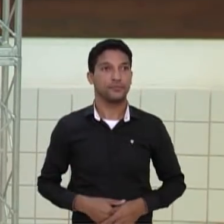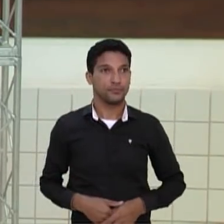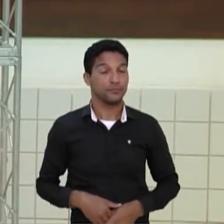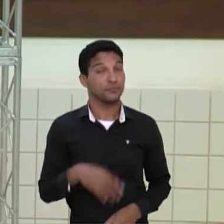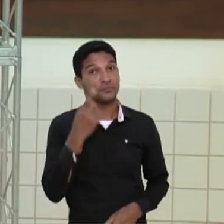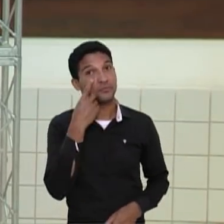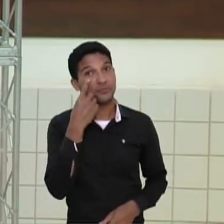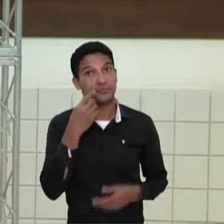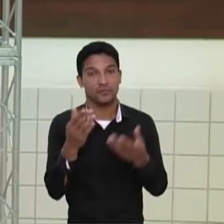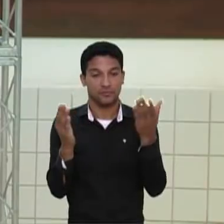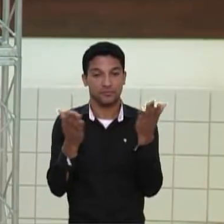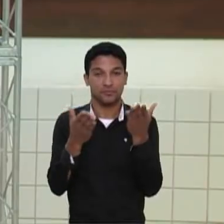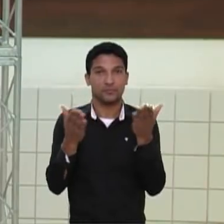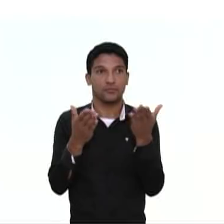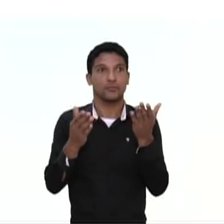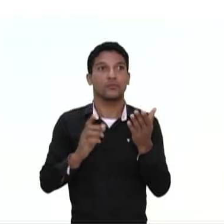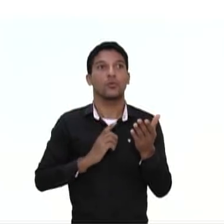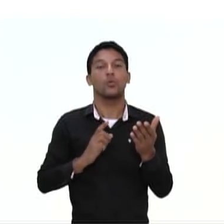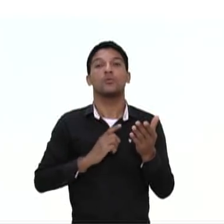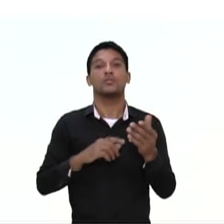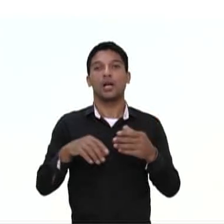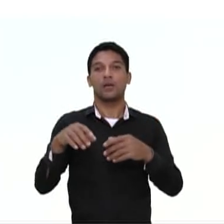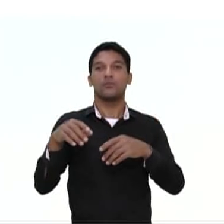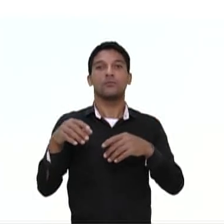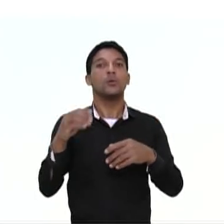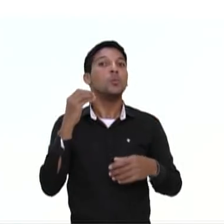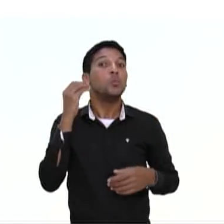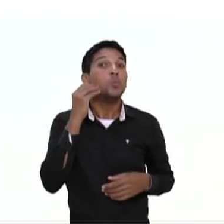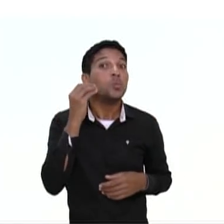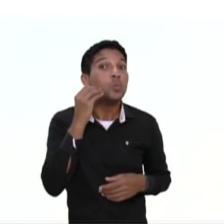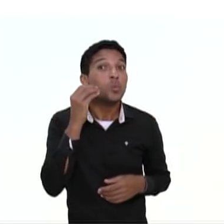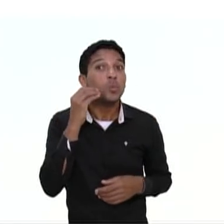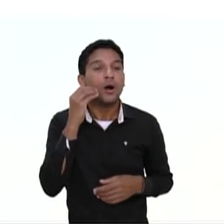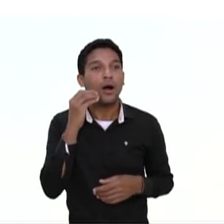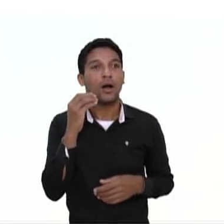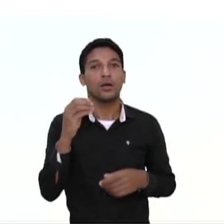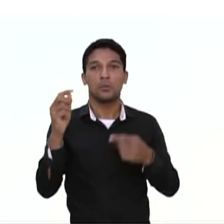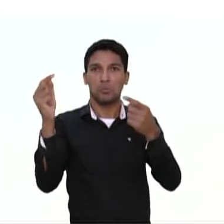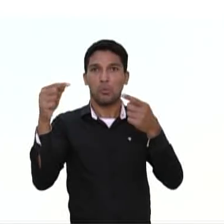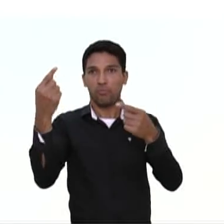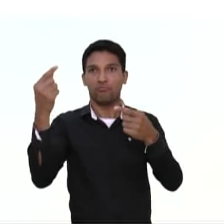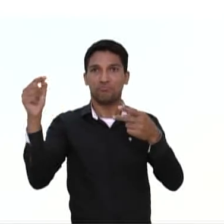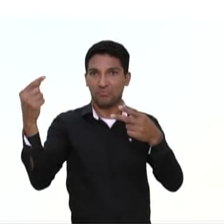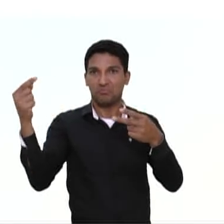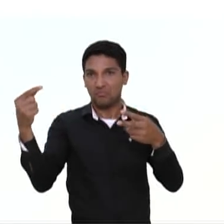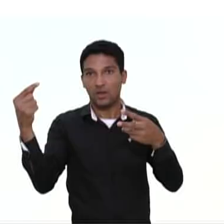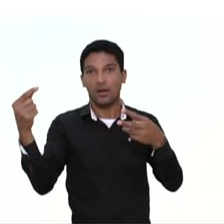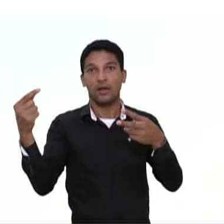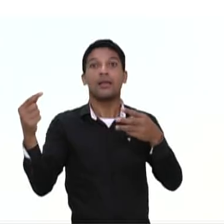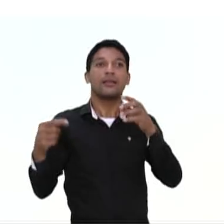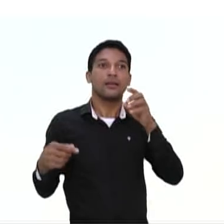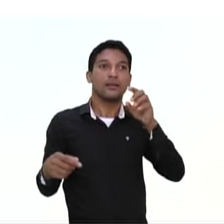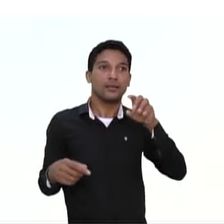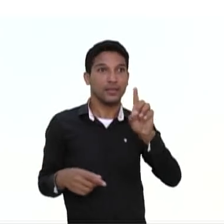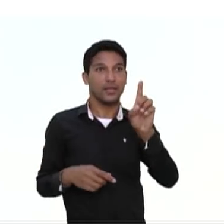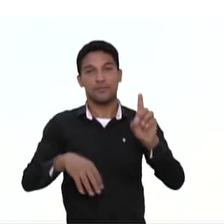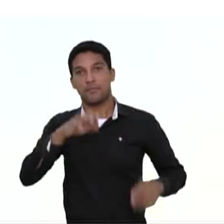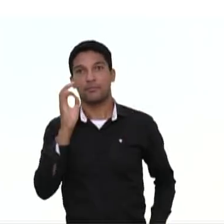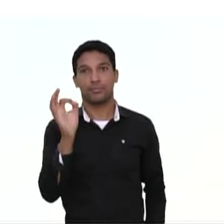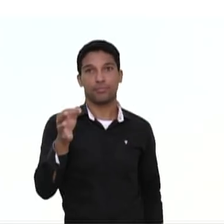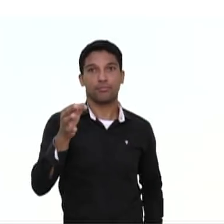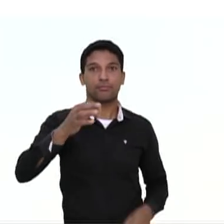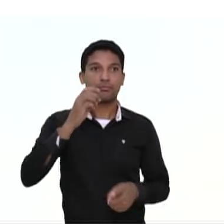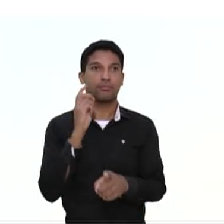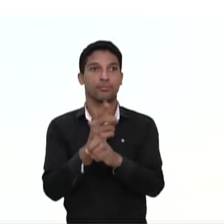vamos ver o que temos aí né todos os testes e a alternativa correta letra depois f1 =